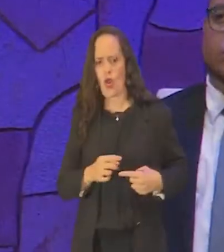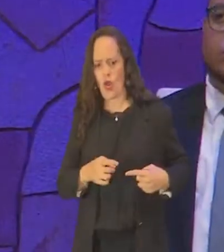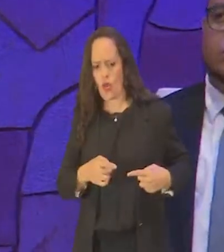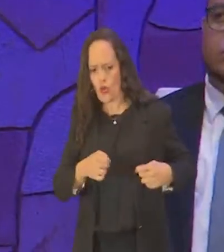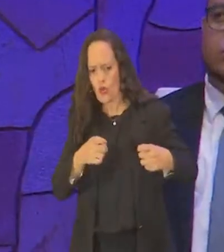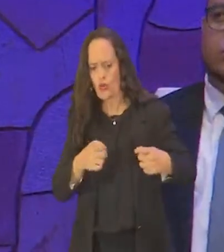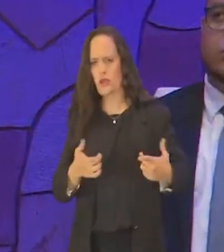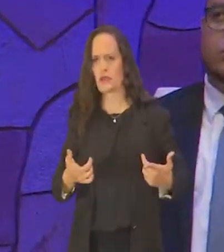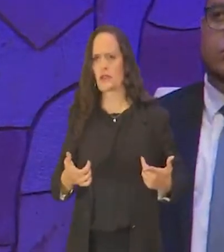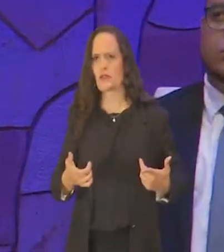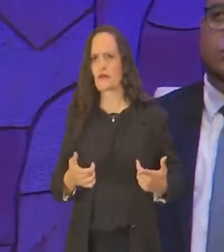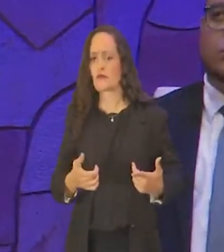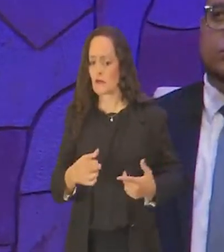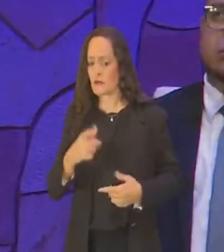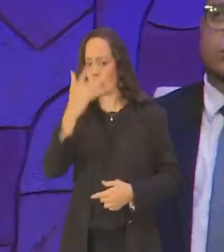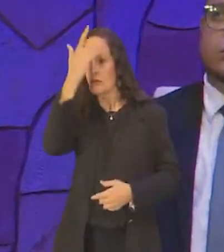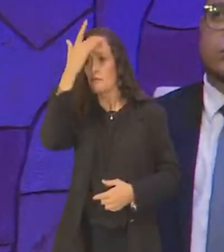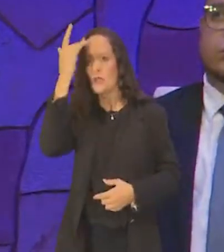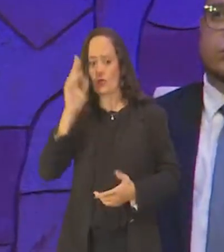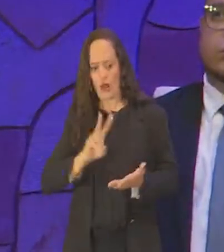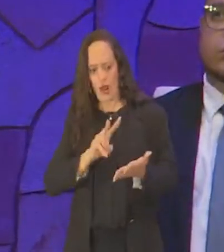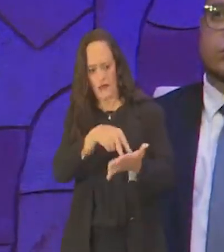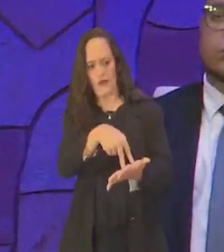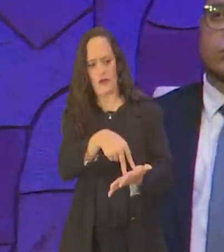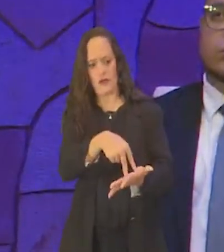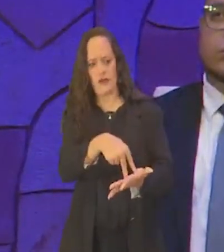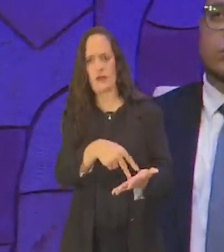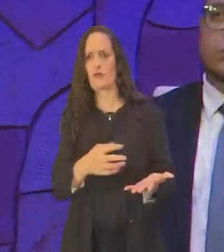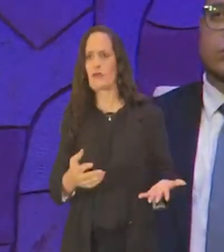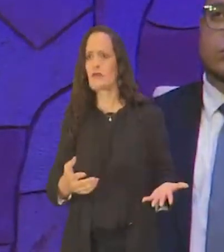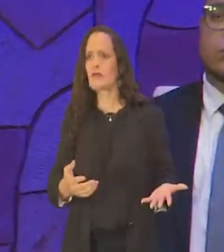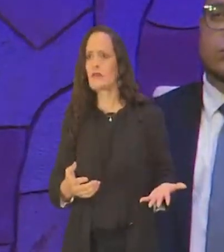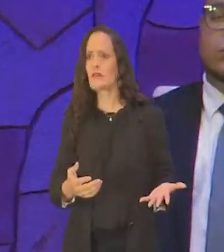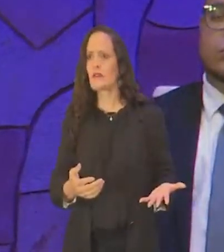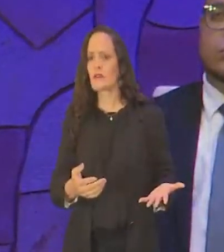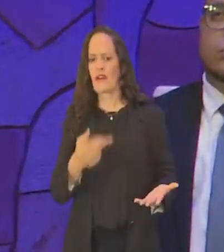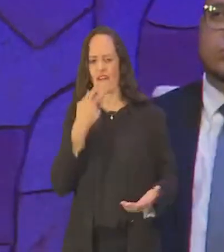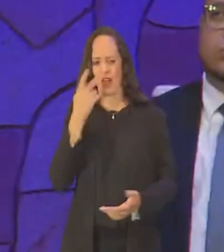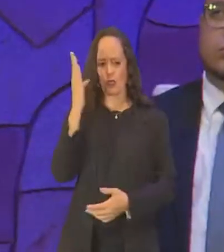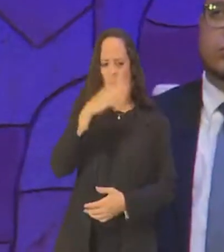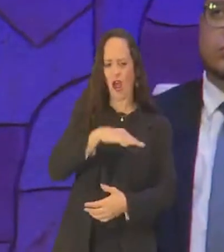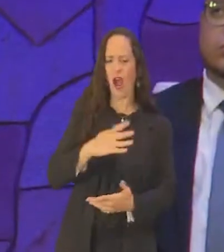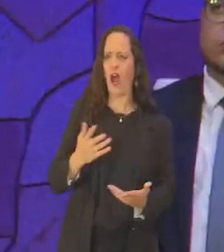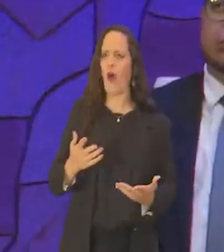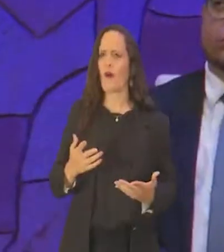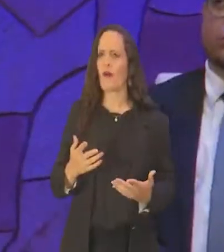disputas, pessoas se levantando, maldizendo,